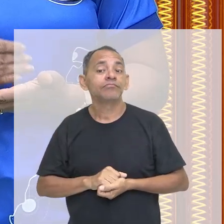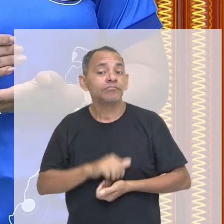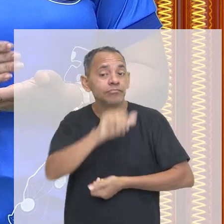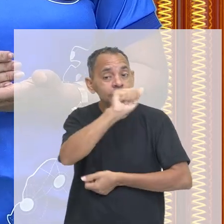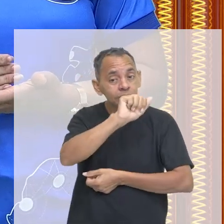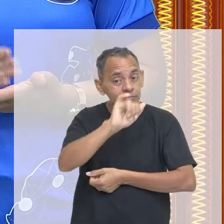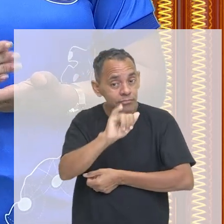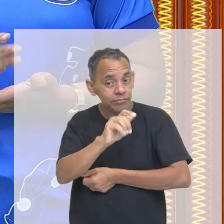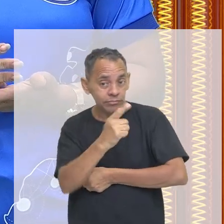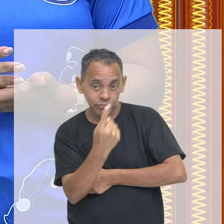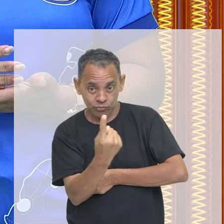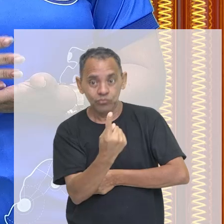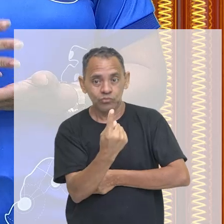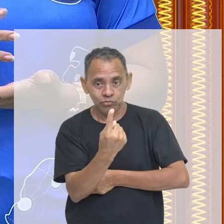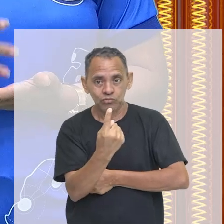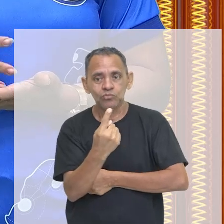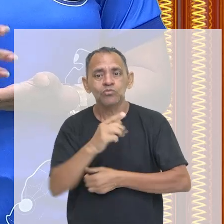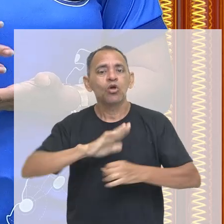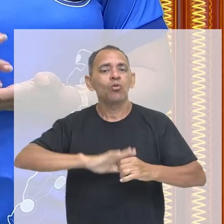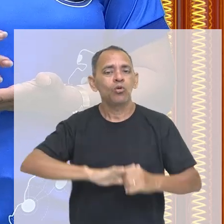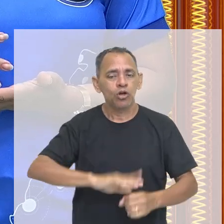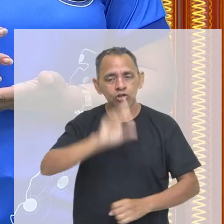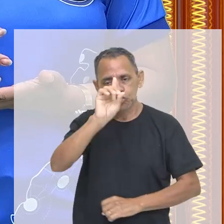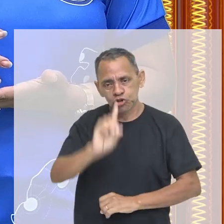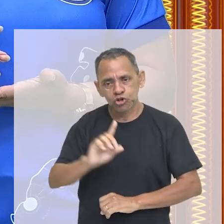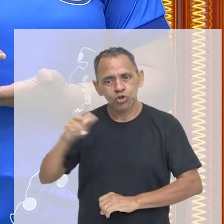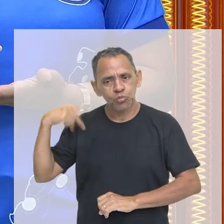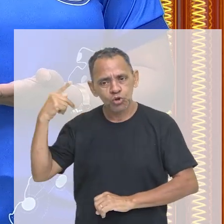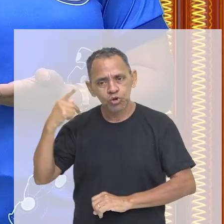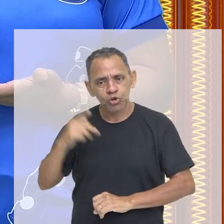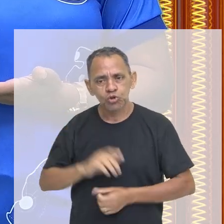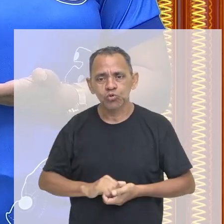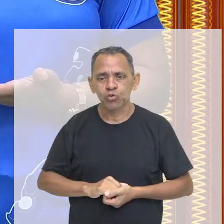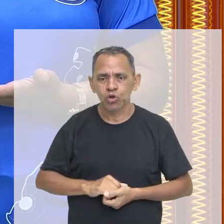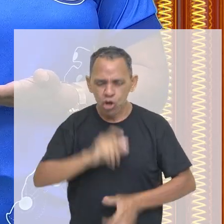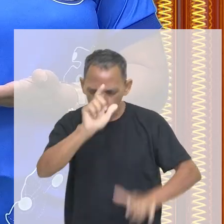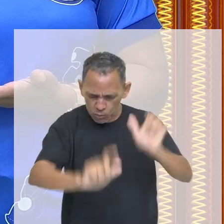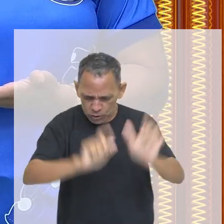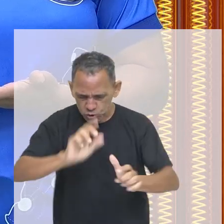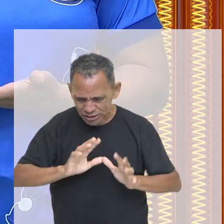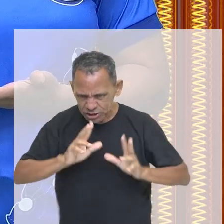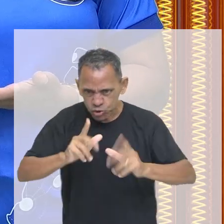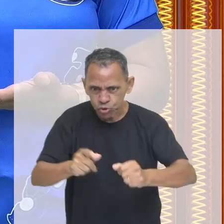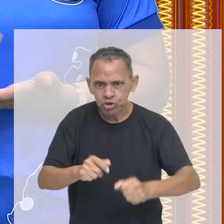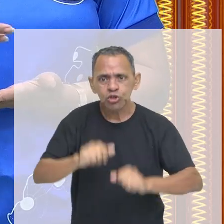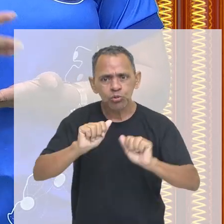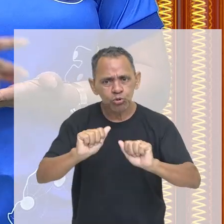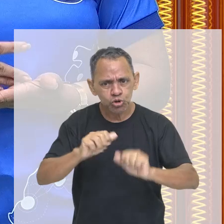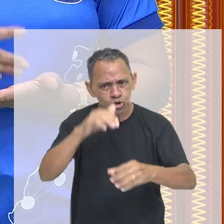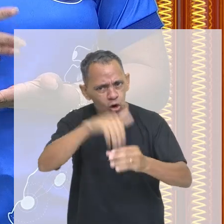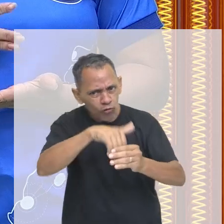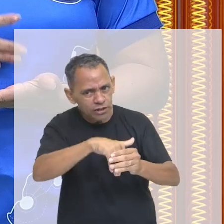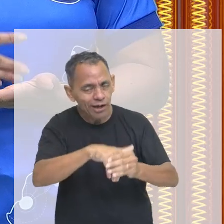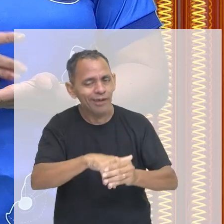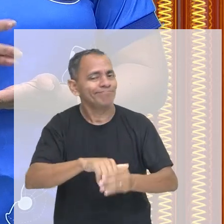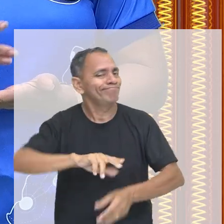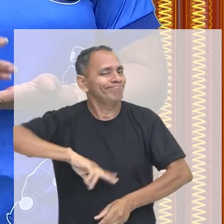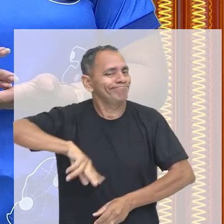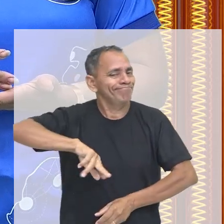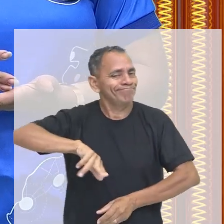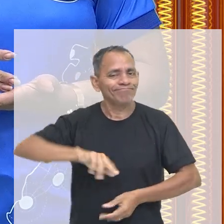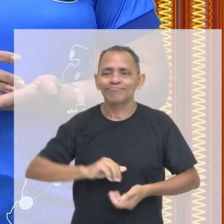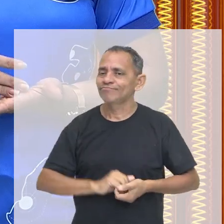dos direitos políticos, quer dizer o quê? Que nem todos ali poderiam praticar, no caso ali, o voto, Demissão de